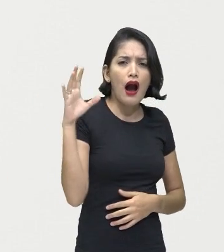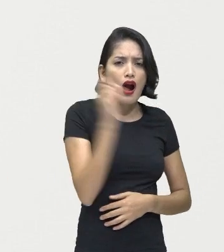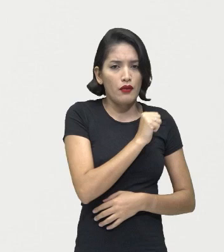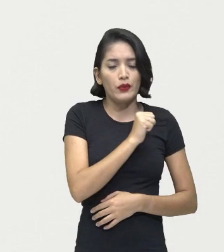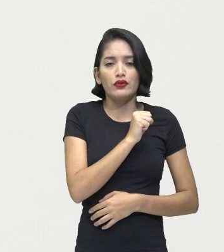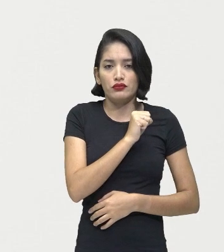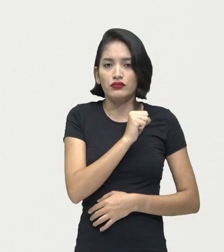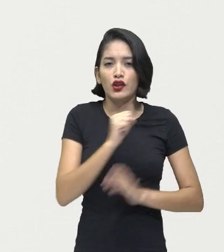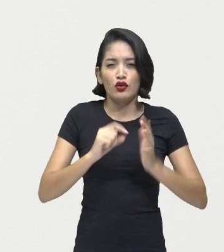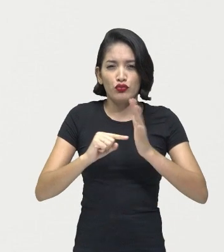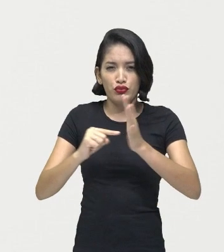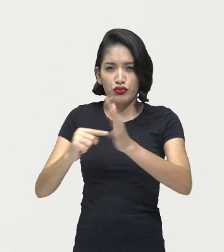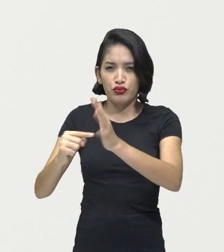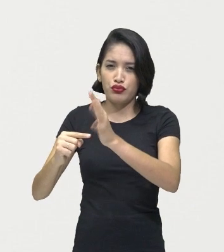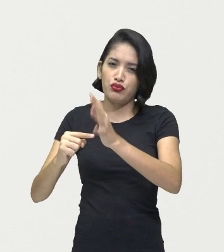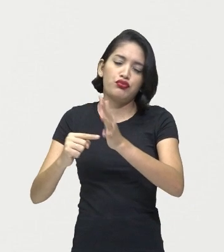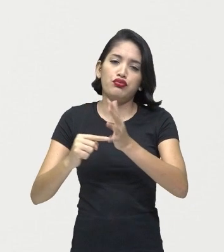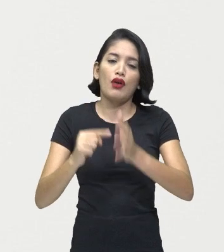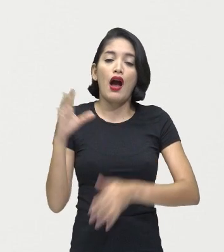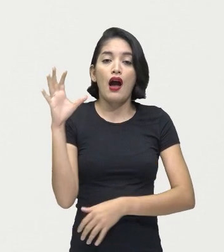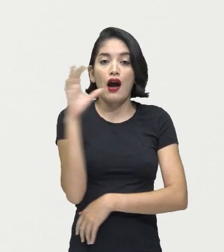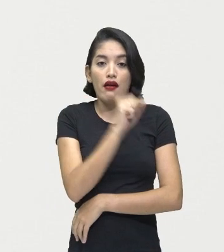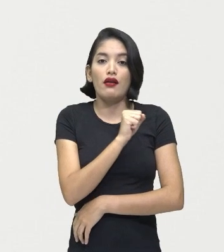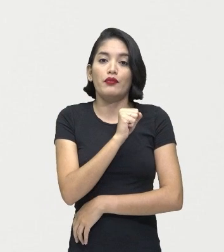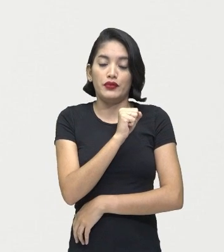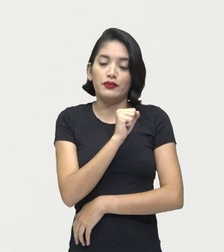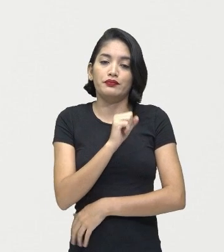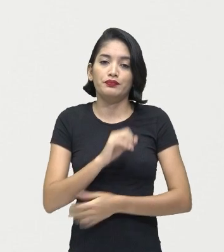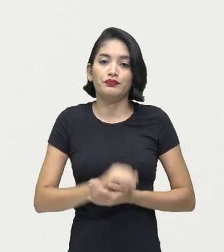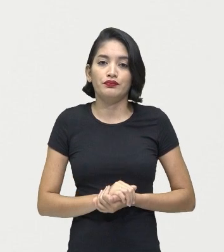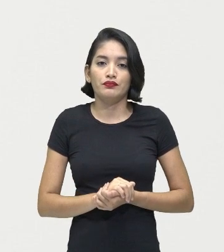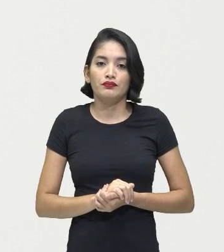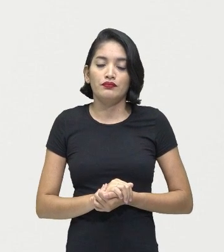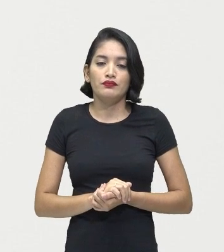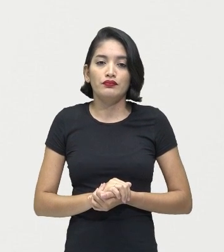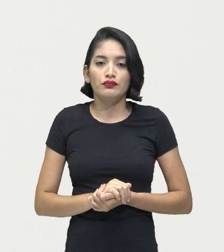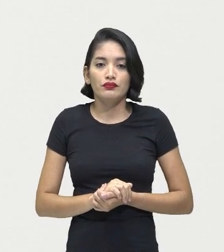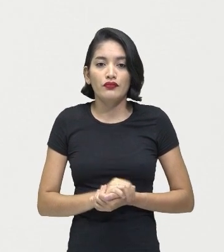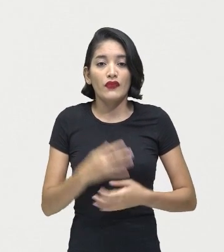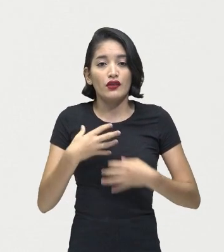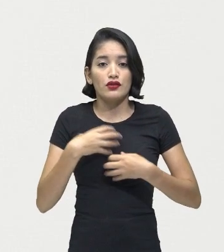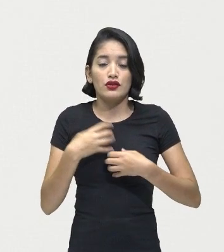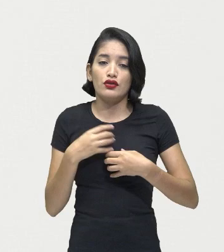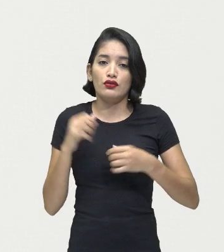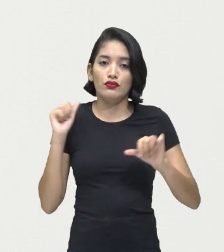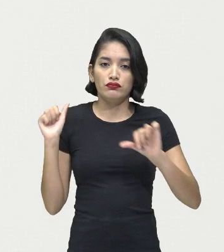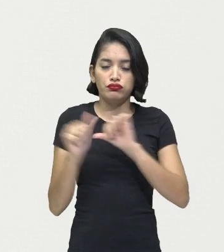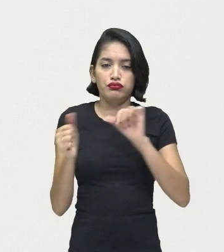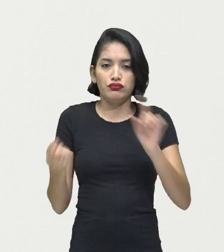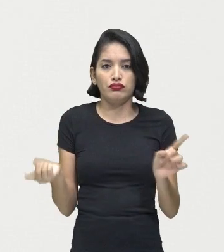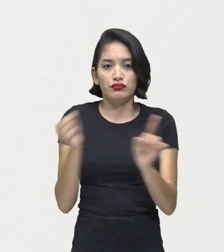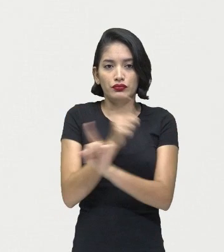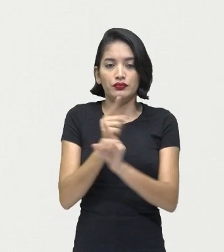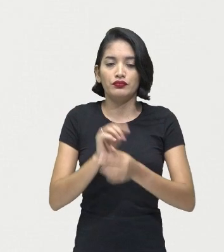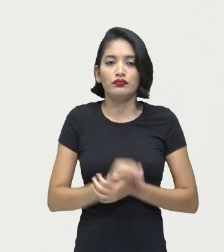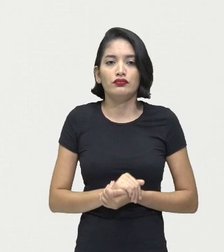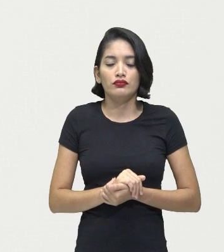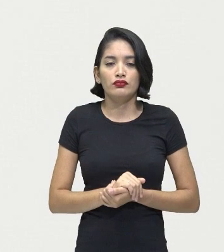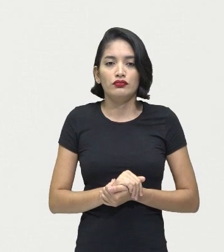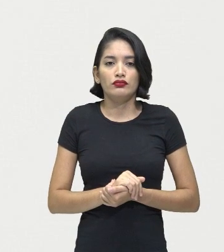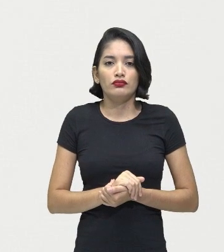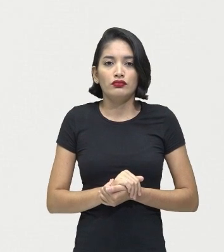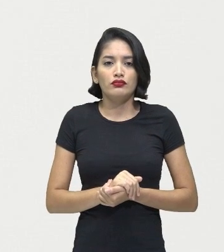bom. Então, está dando sentido de oposição, né? Vamos ver mais um exemplo aqui, ó. Ora gosta